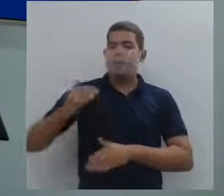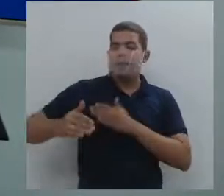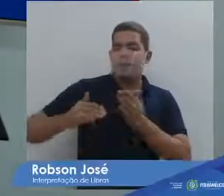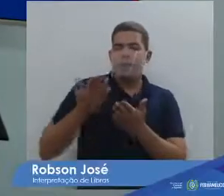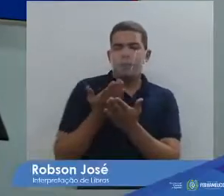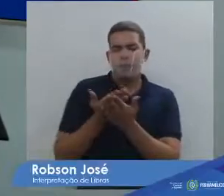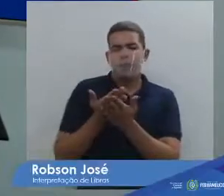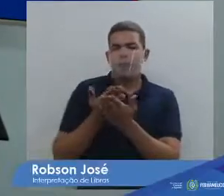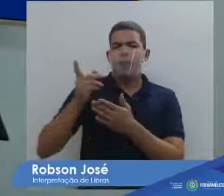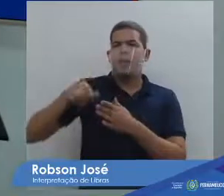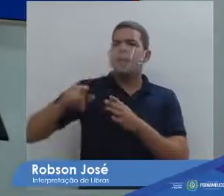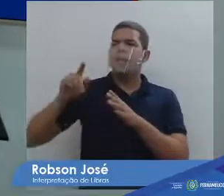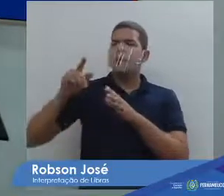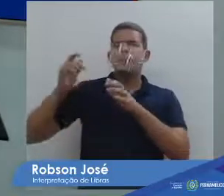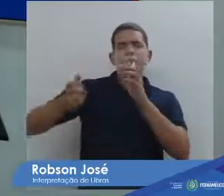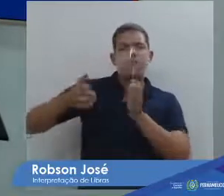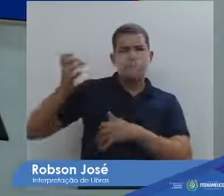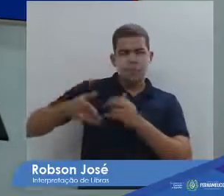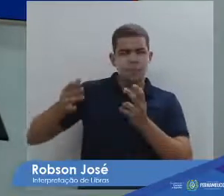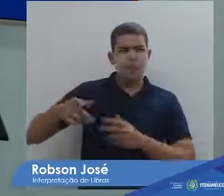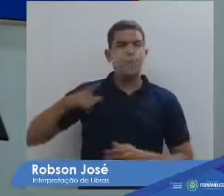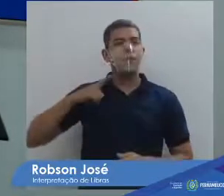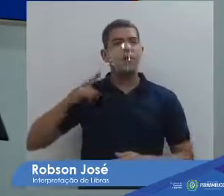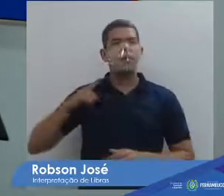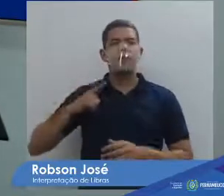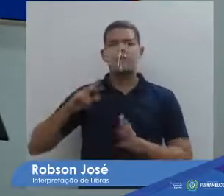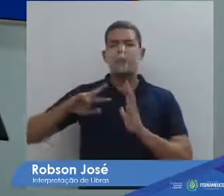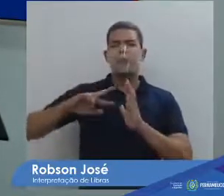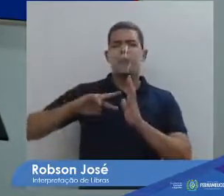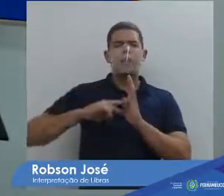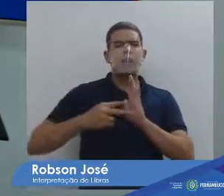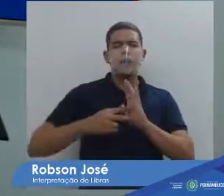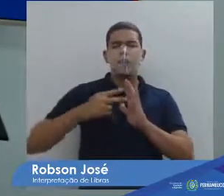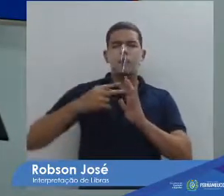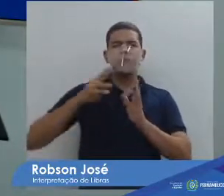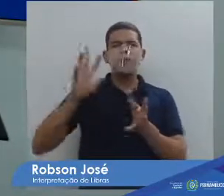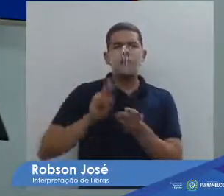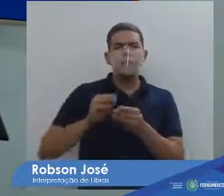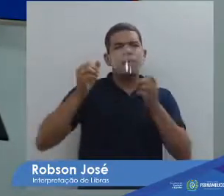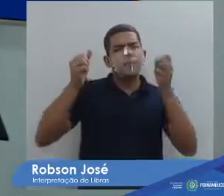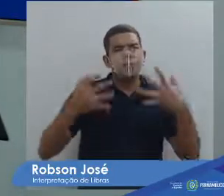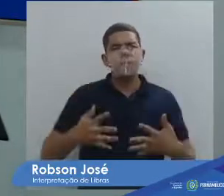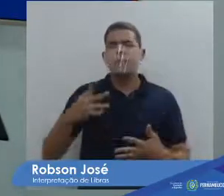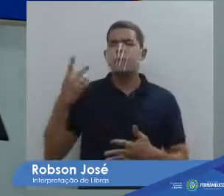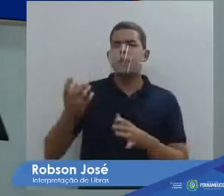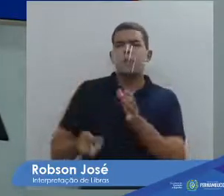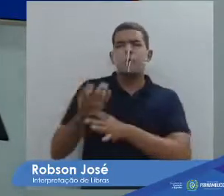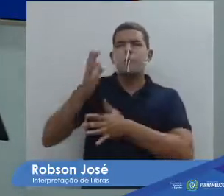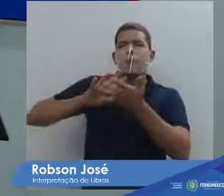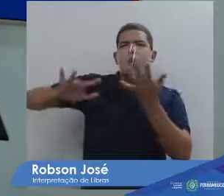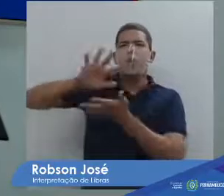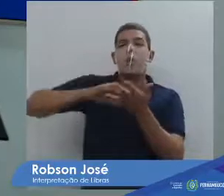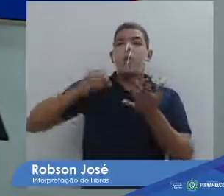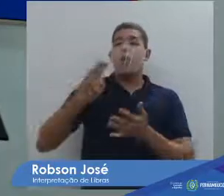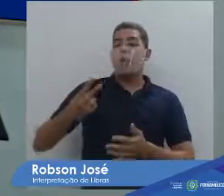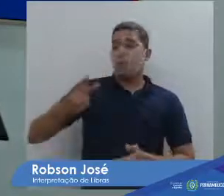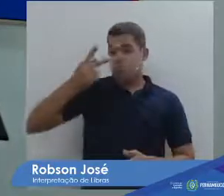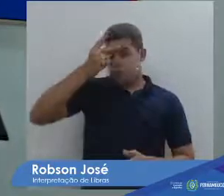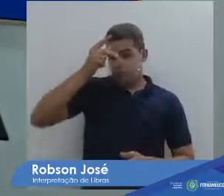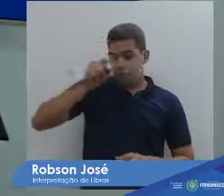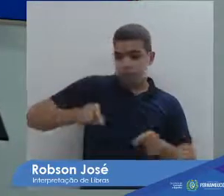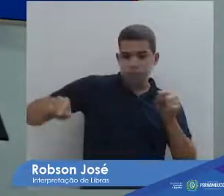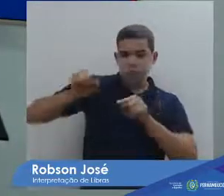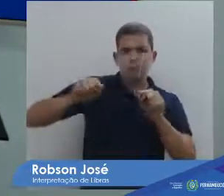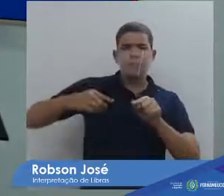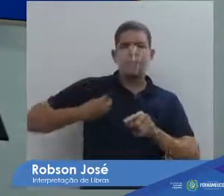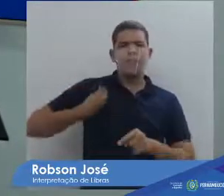as principais teorias que tentaram definir qual é a origem desse universo e a origem dos primeiros seres vivos